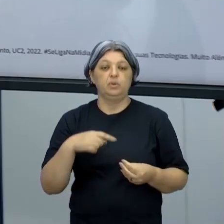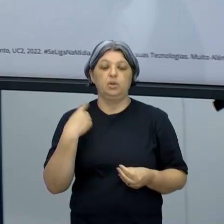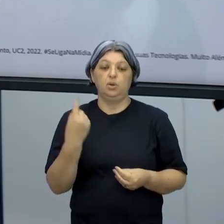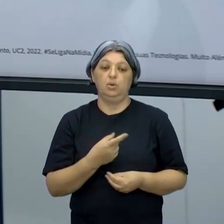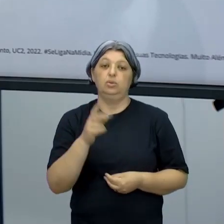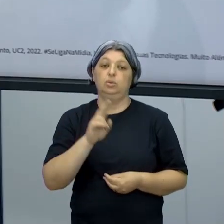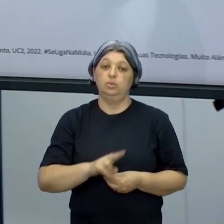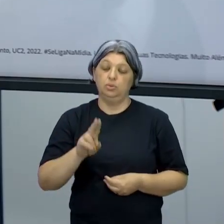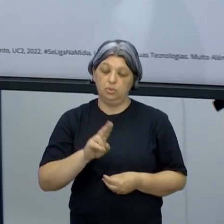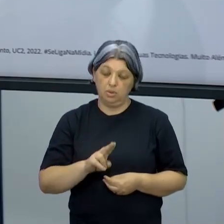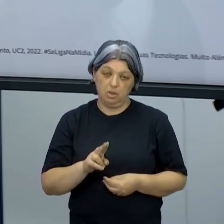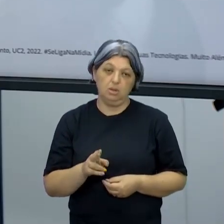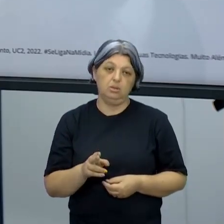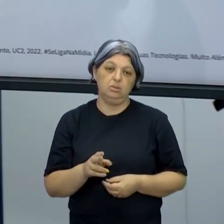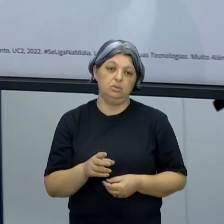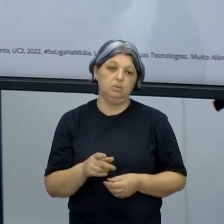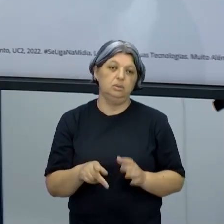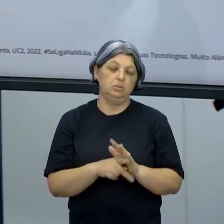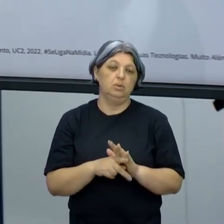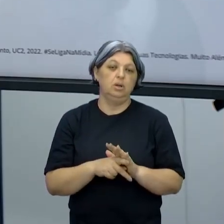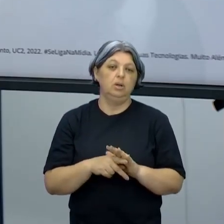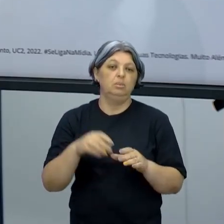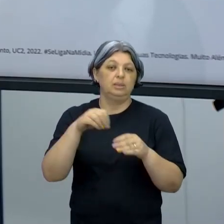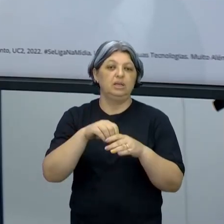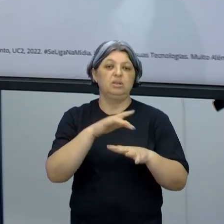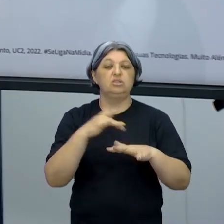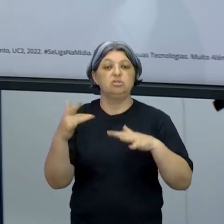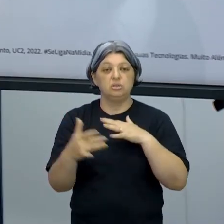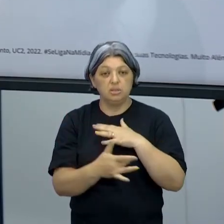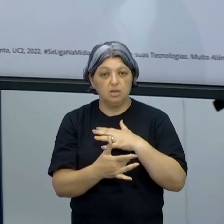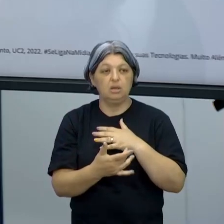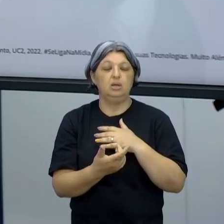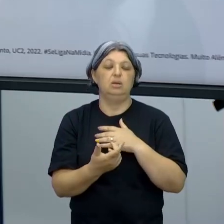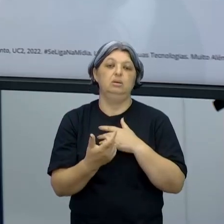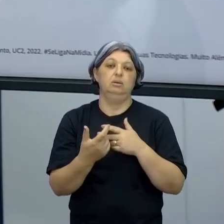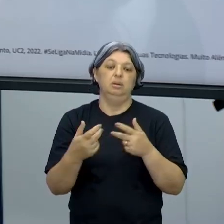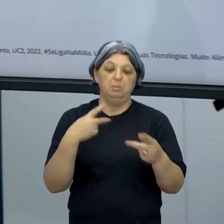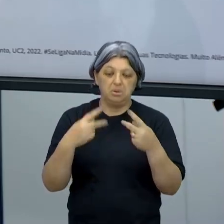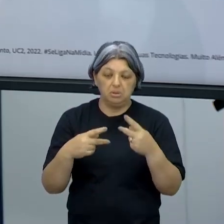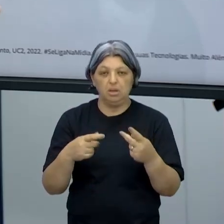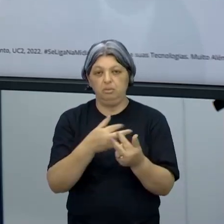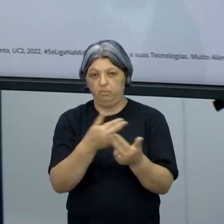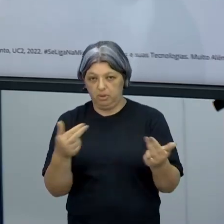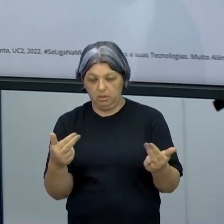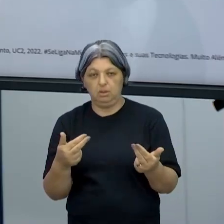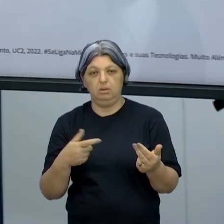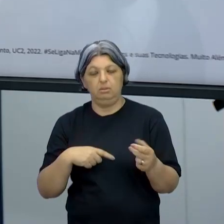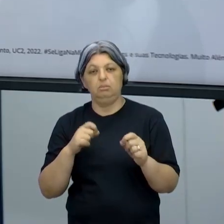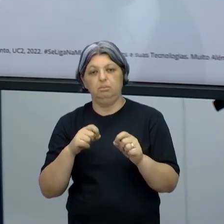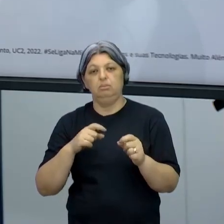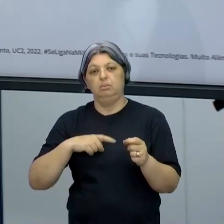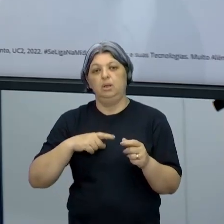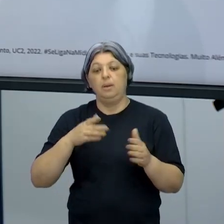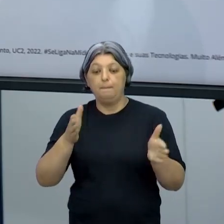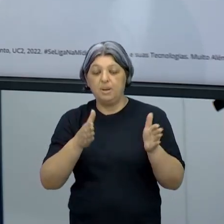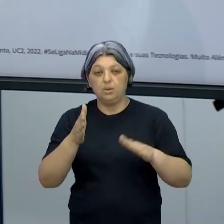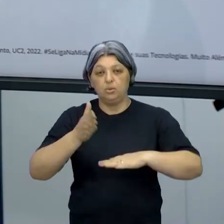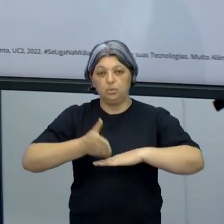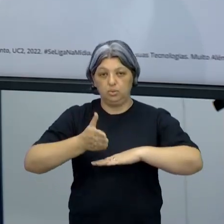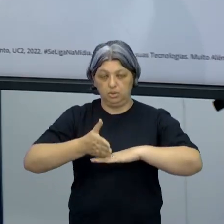consumidores dentro das redes sociais, né, social advertising, dentro de toda a nossa contemporaneidade, como a